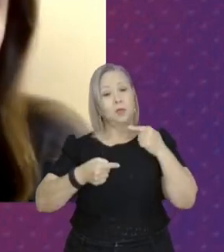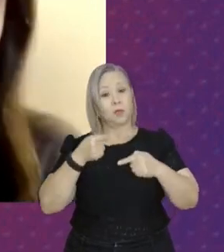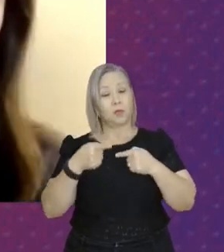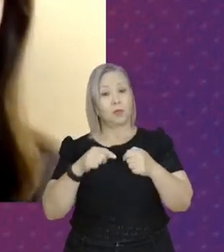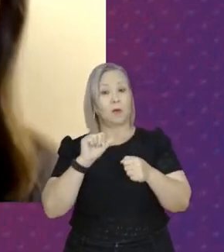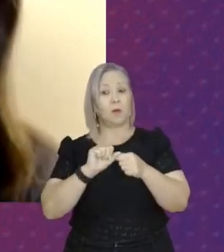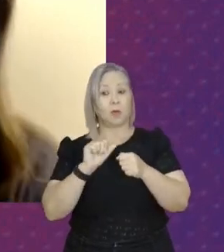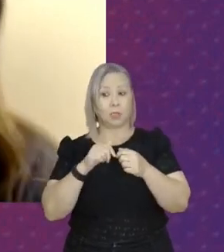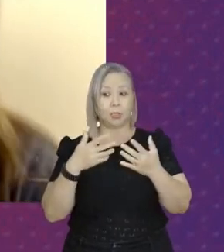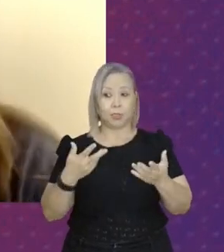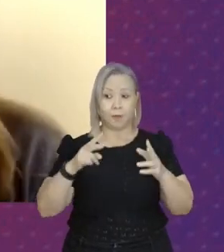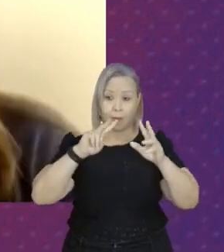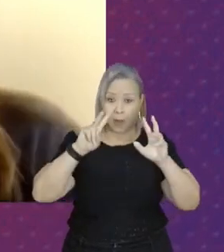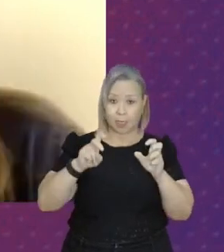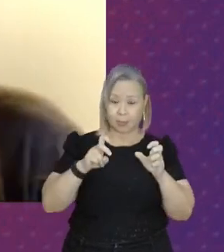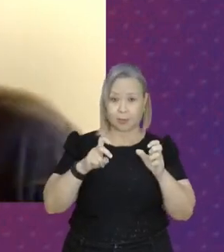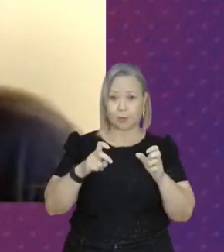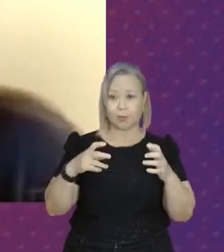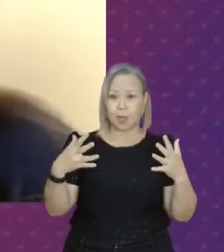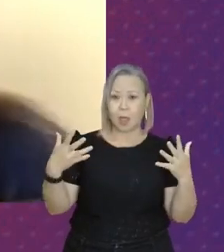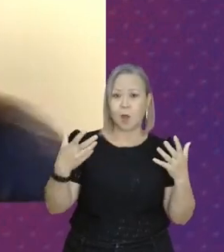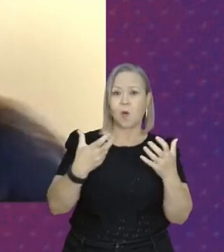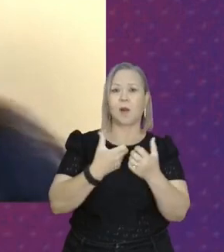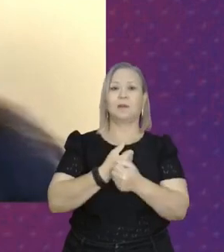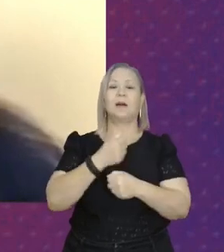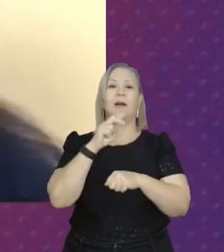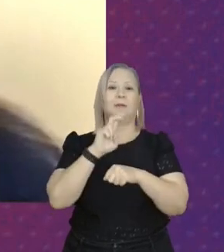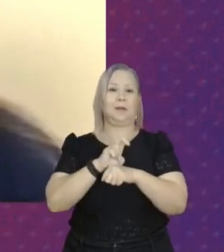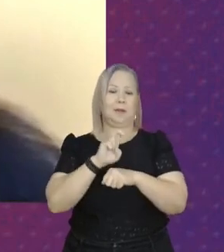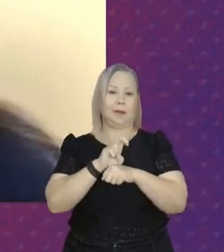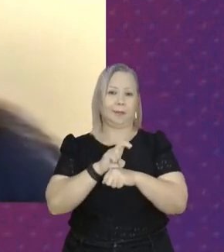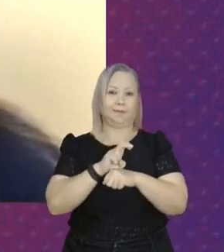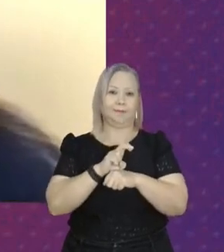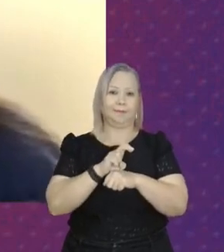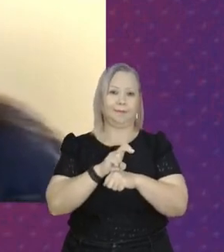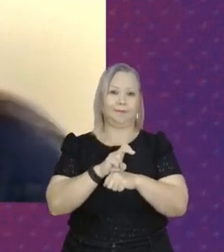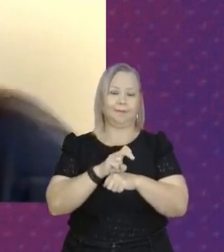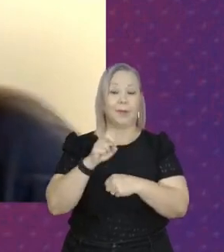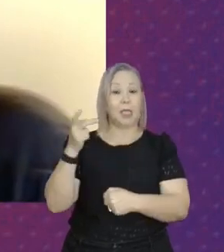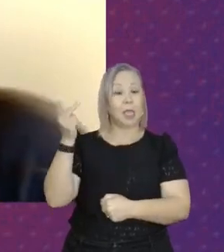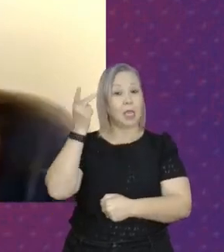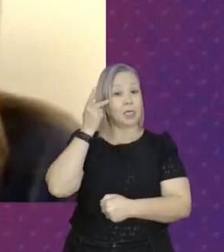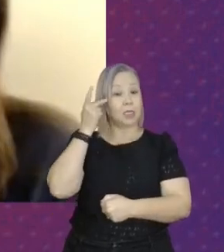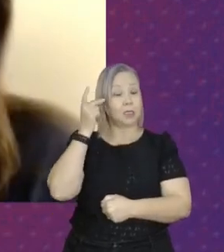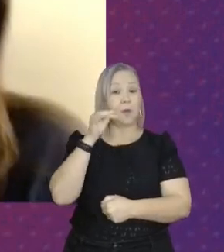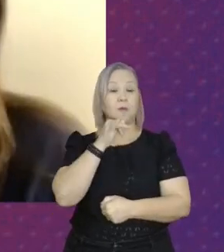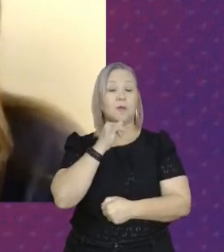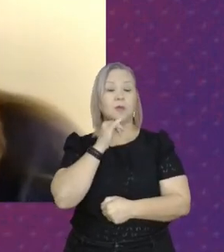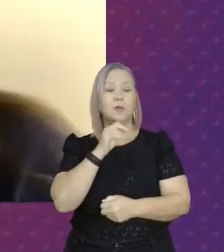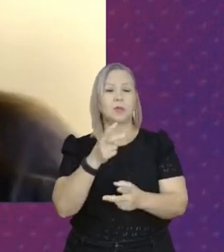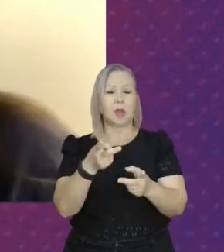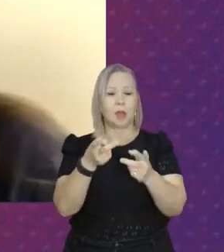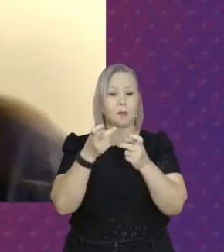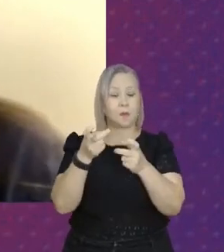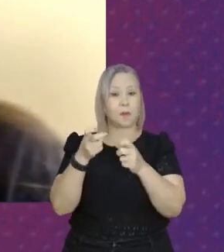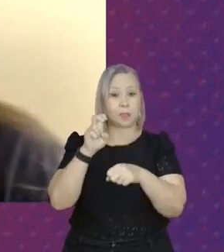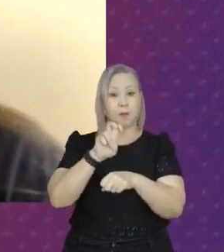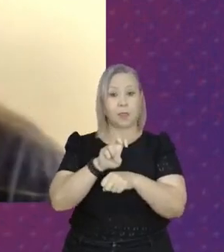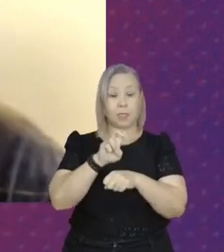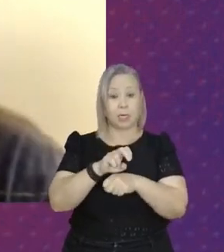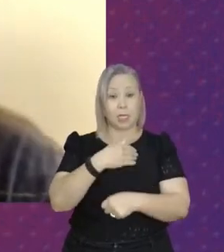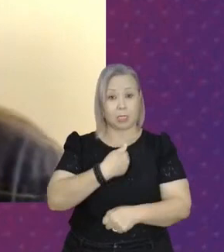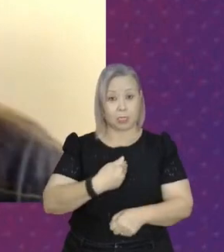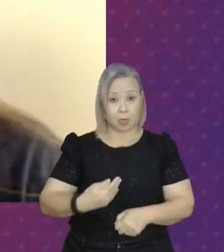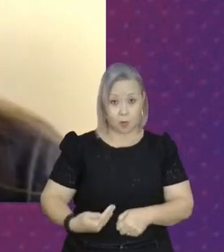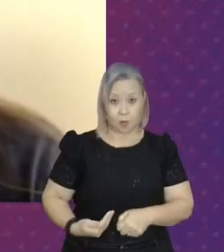sobre a qualidade da creche, né? Aqui em São Paulo, por exemplo, quando a gente vê as creches que são